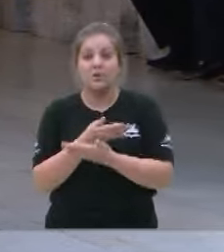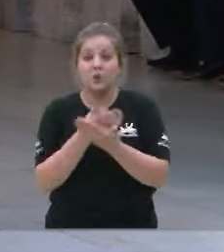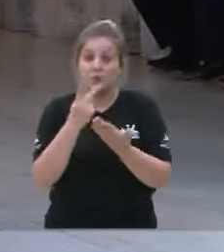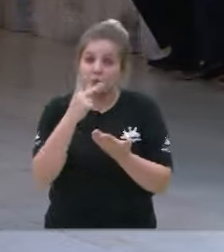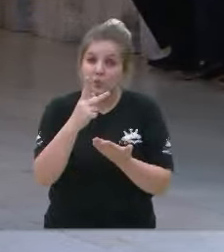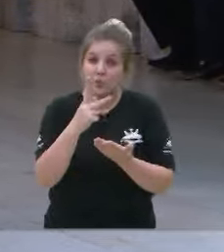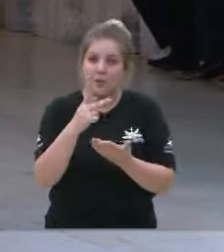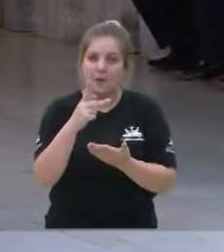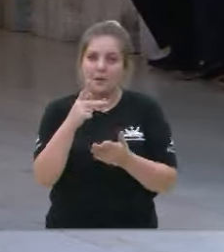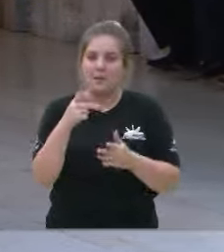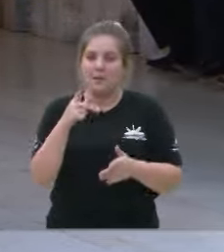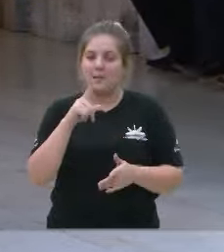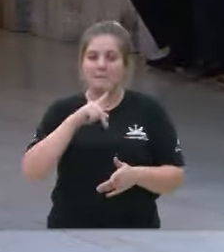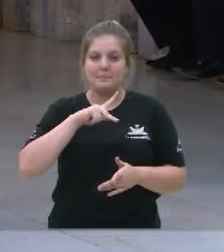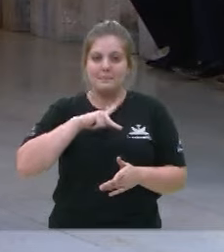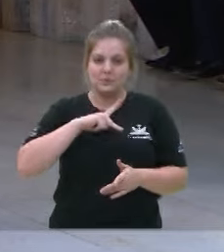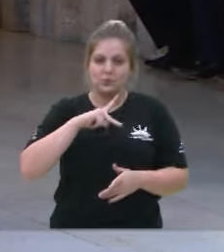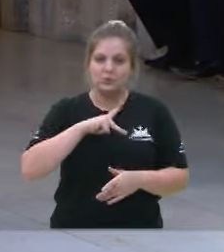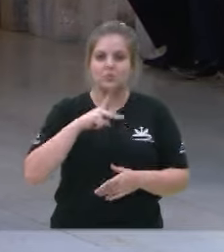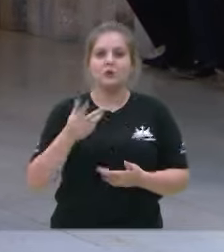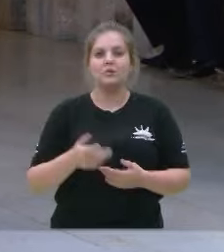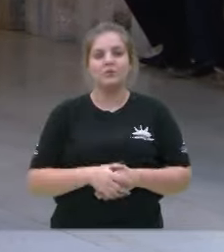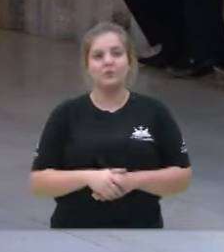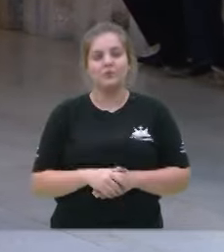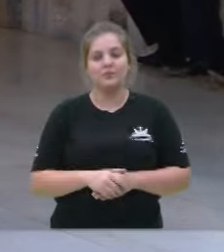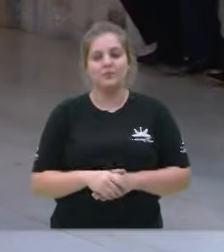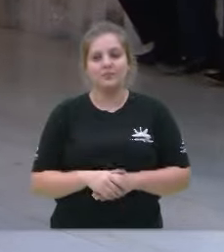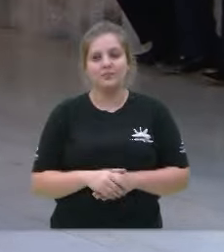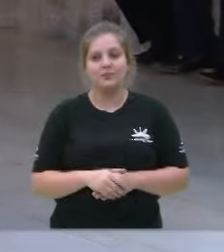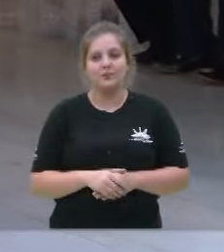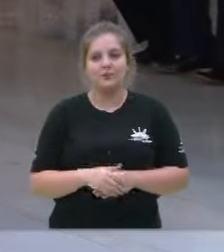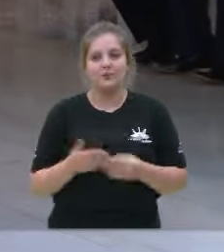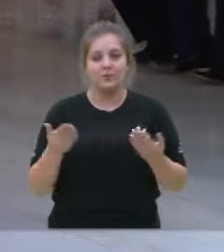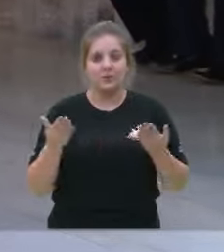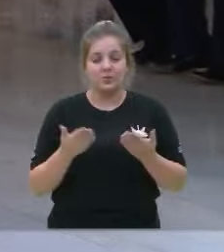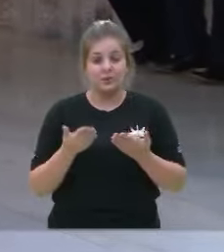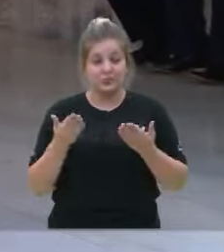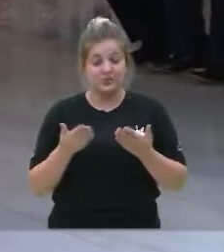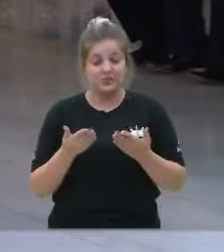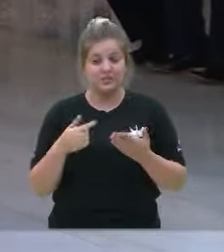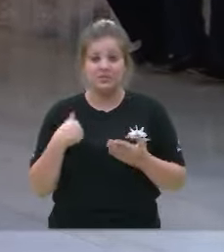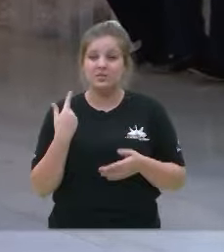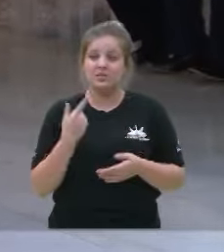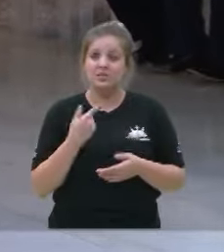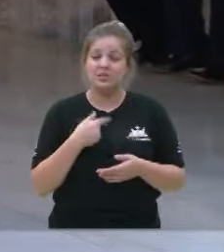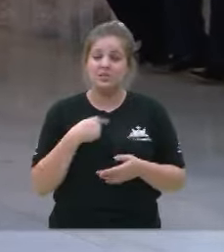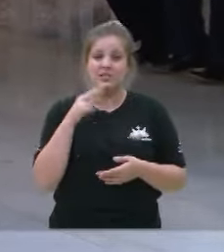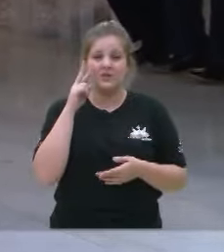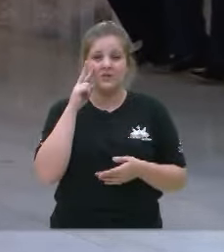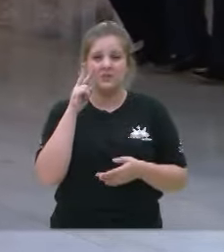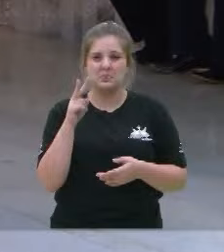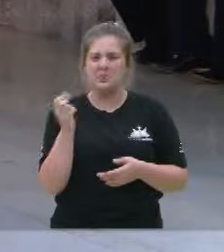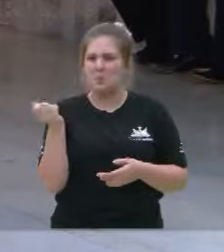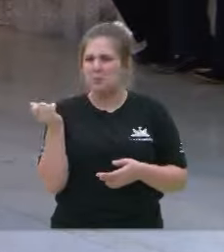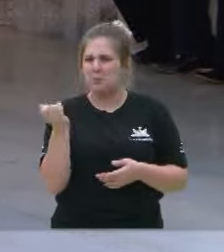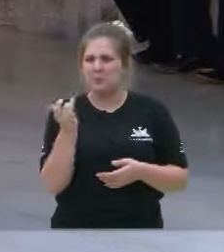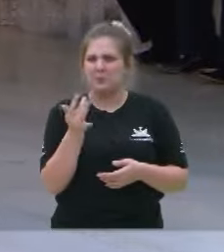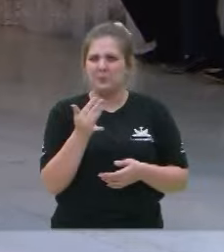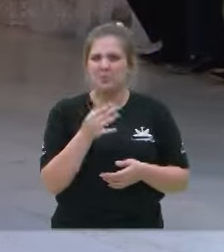é pessoal hoje vemos muitas avós